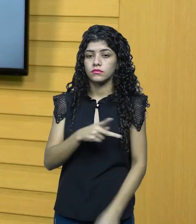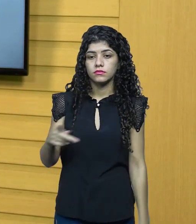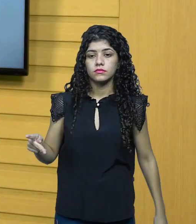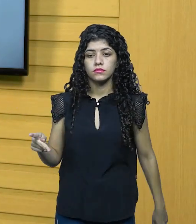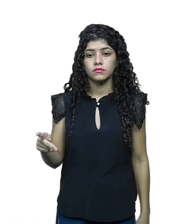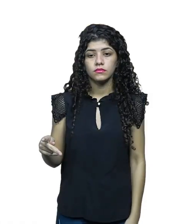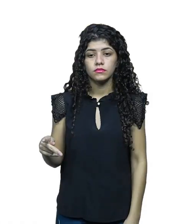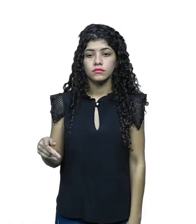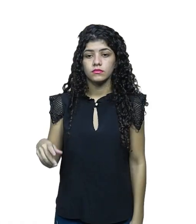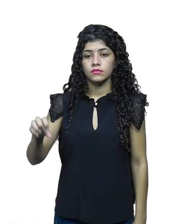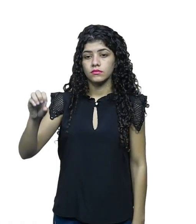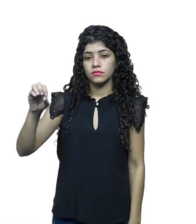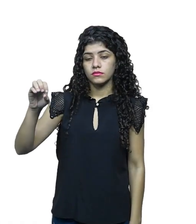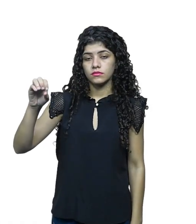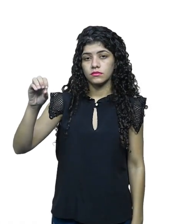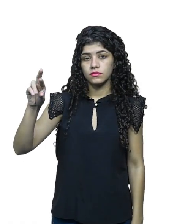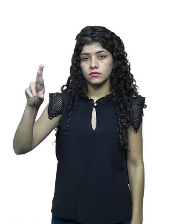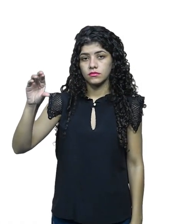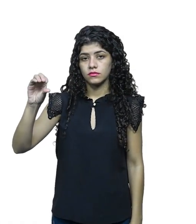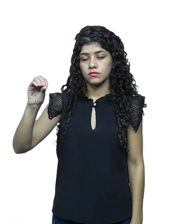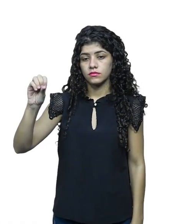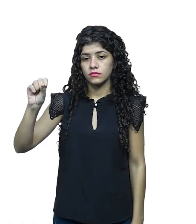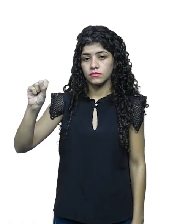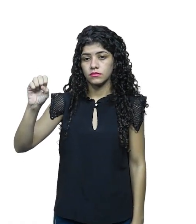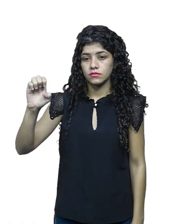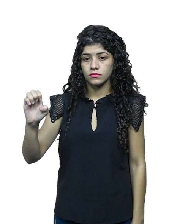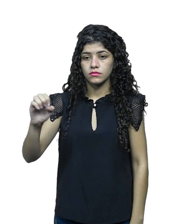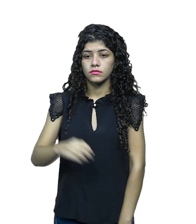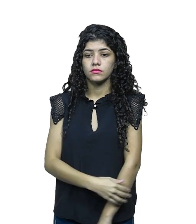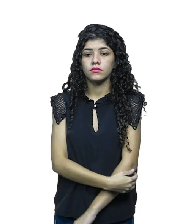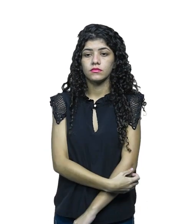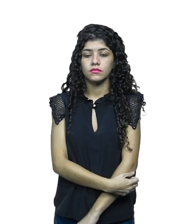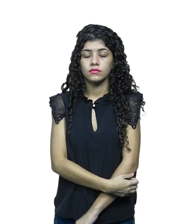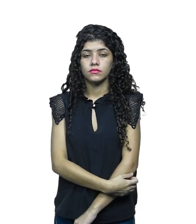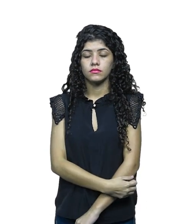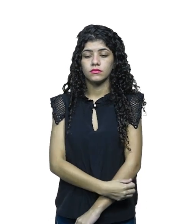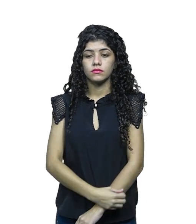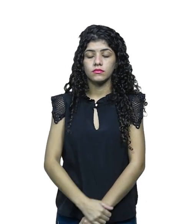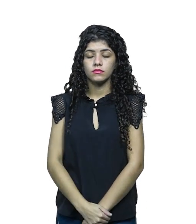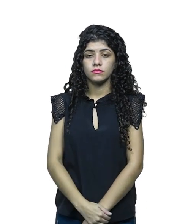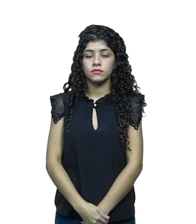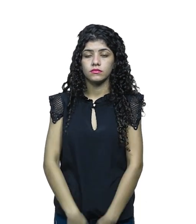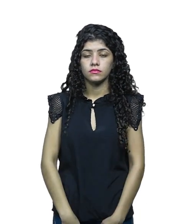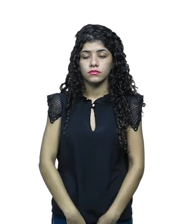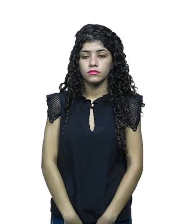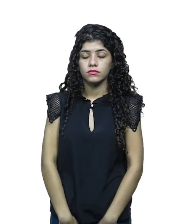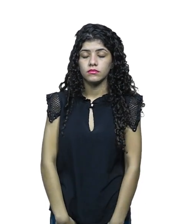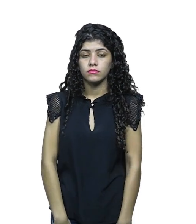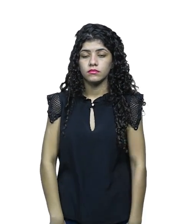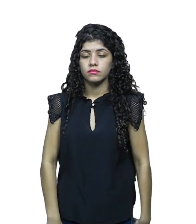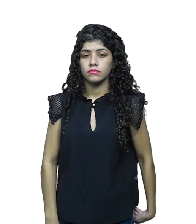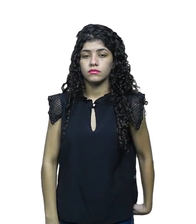aqui um roteiro da professora colega, que é o roteiro de Amniogênese, que é um